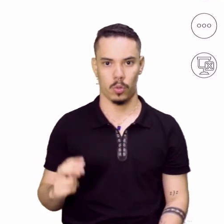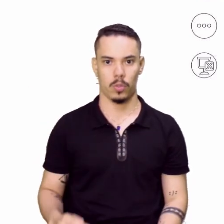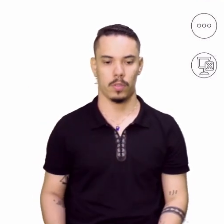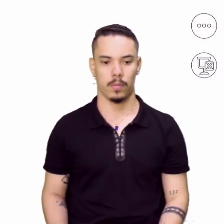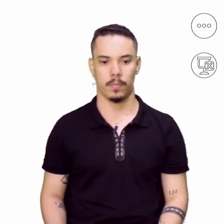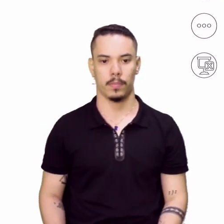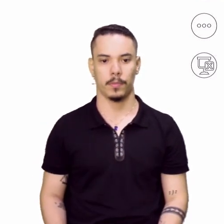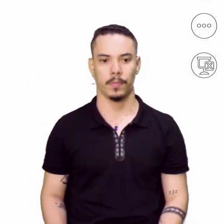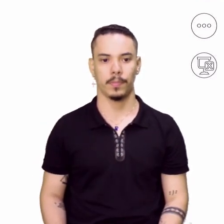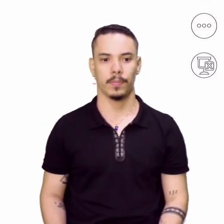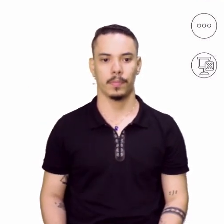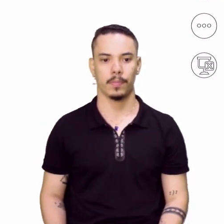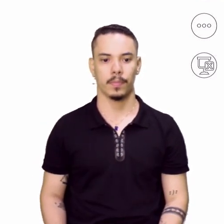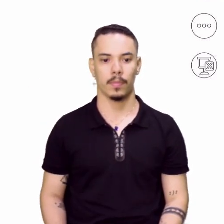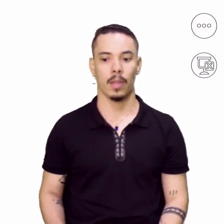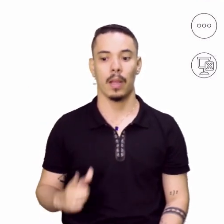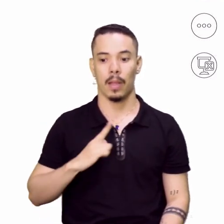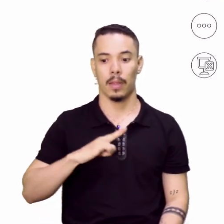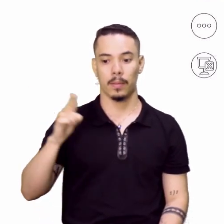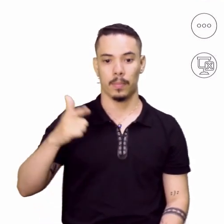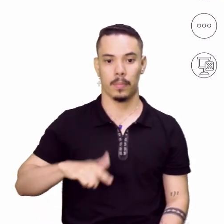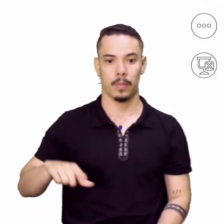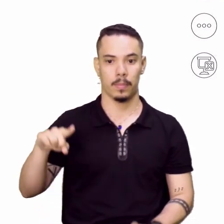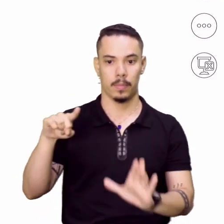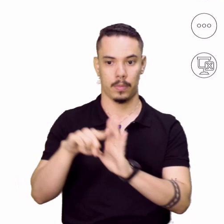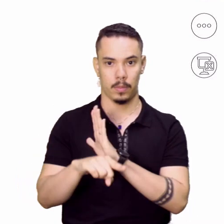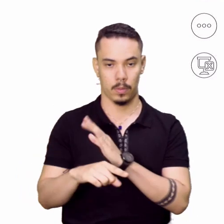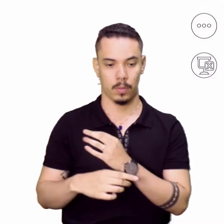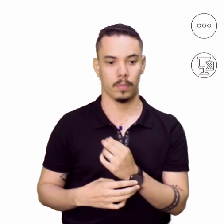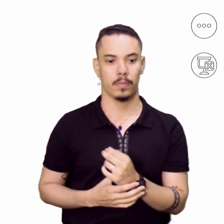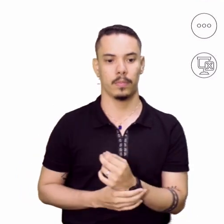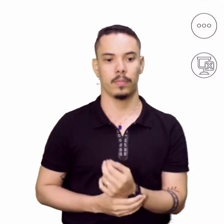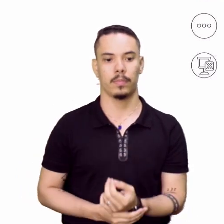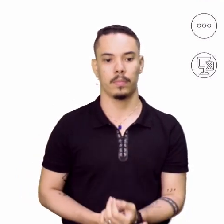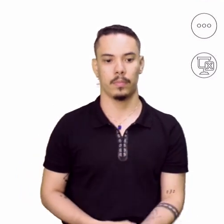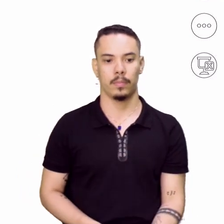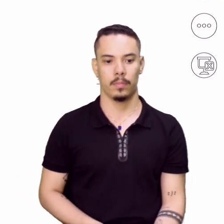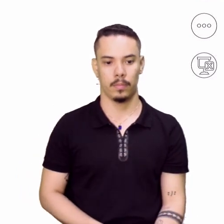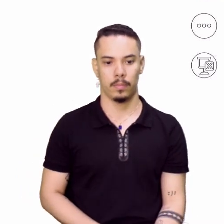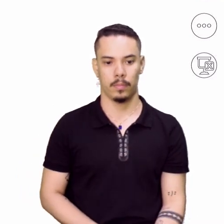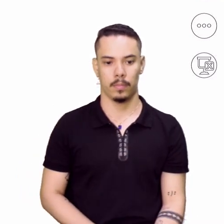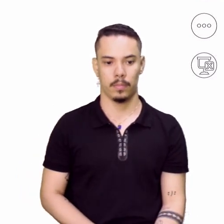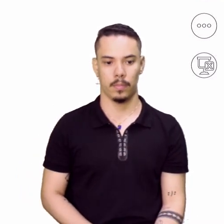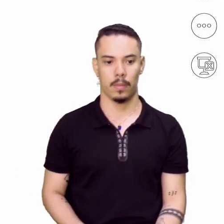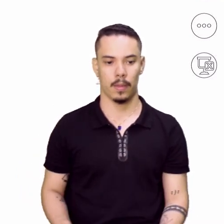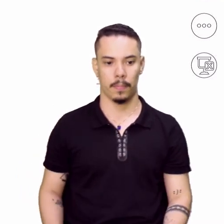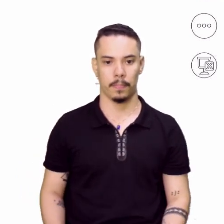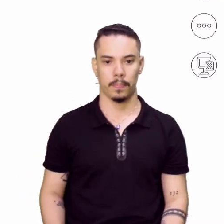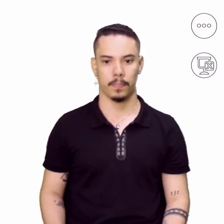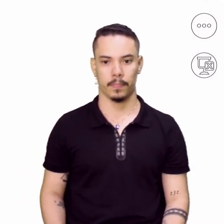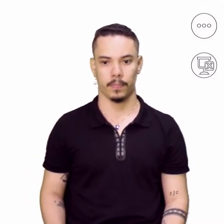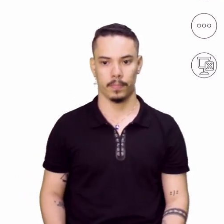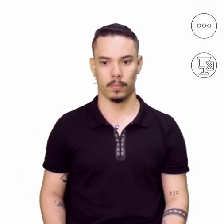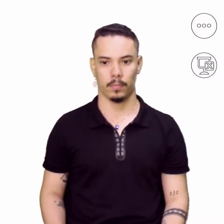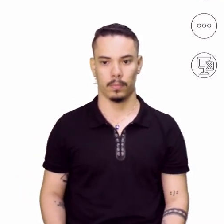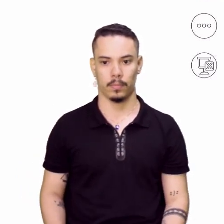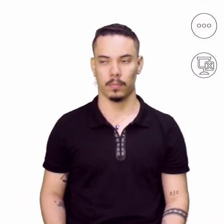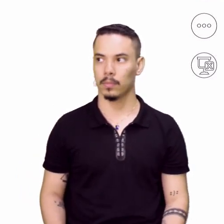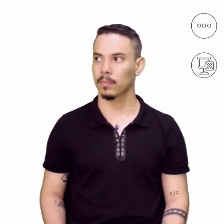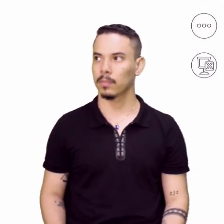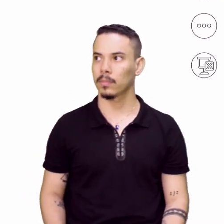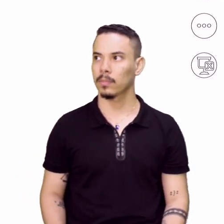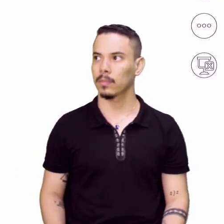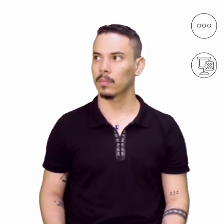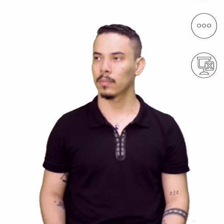work E aí tem mais uma pergunta para o Peter and What if you will get sicker and What if you